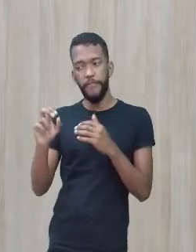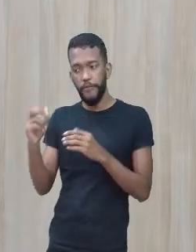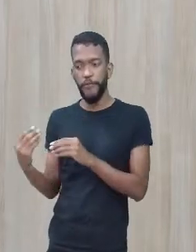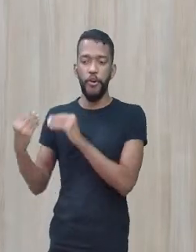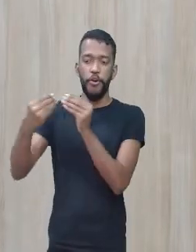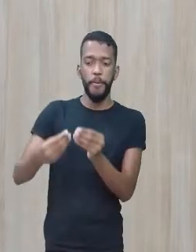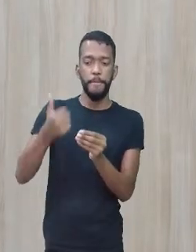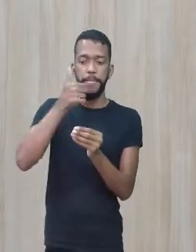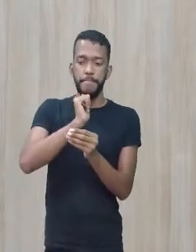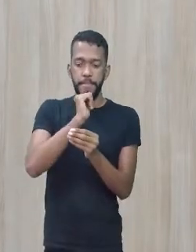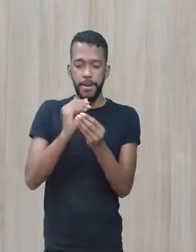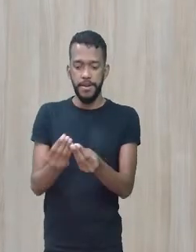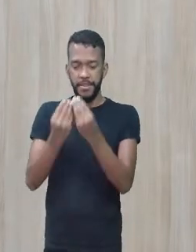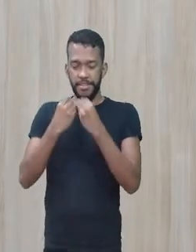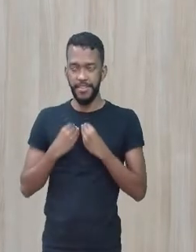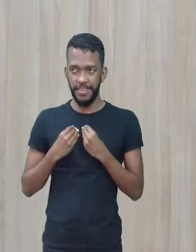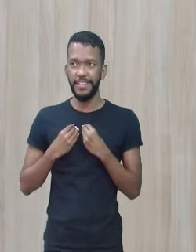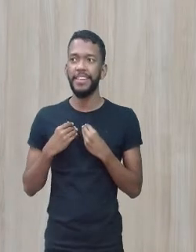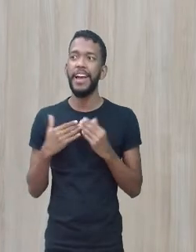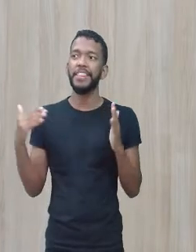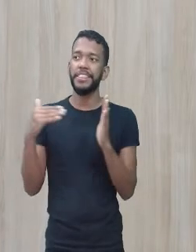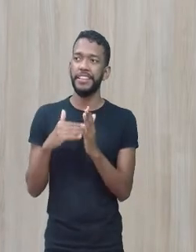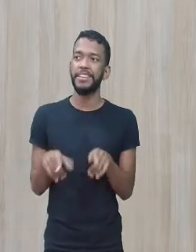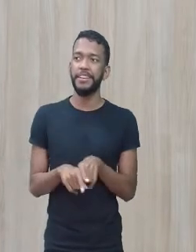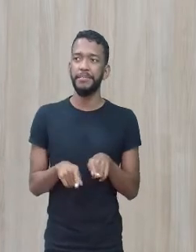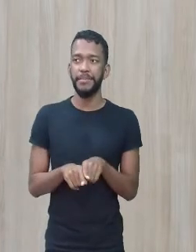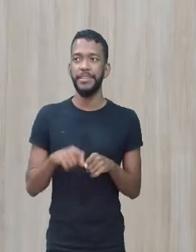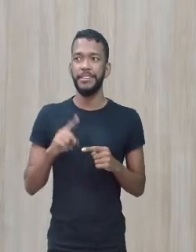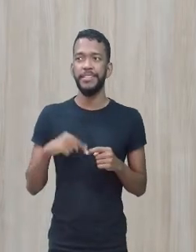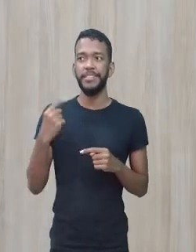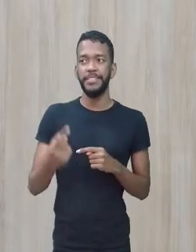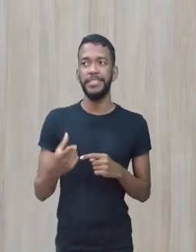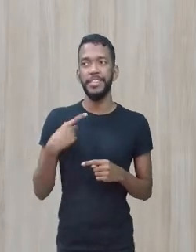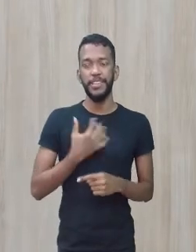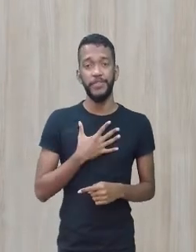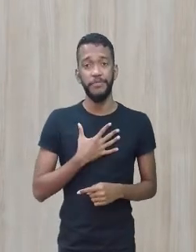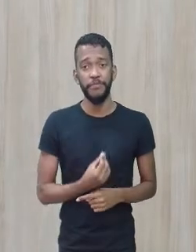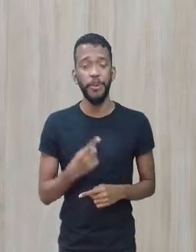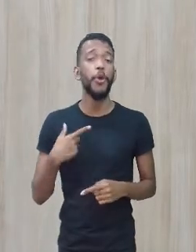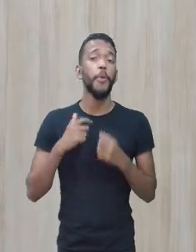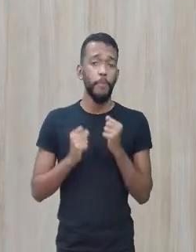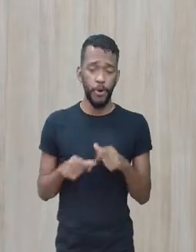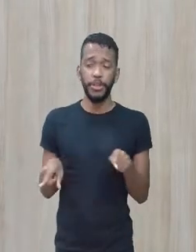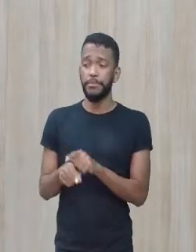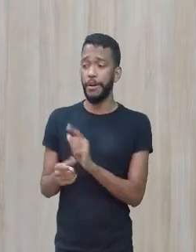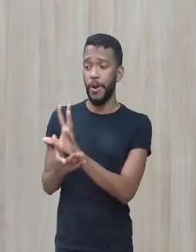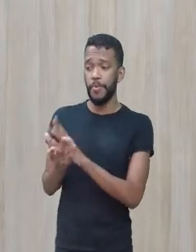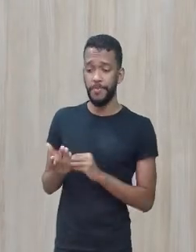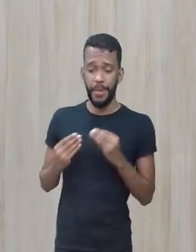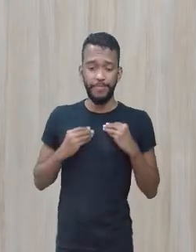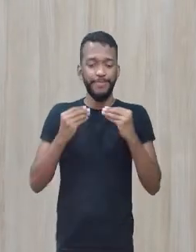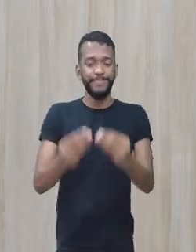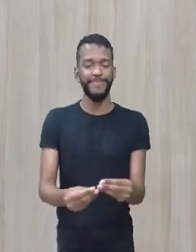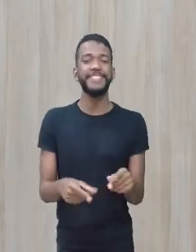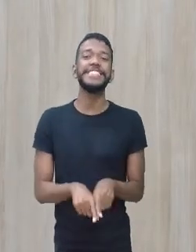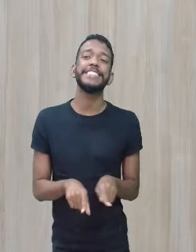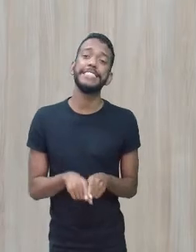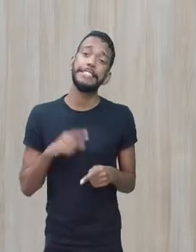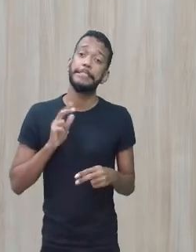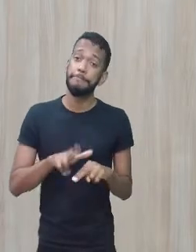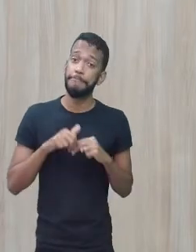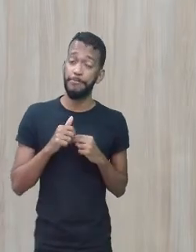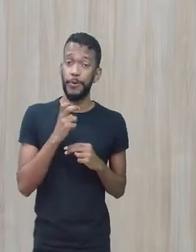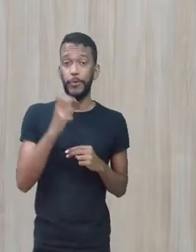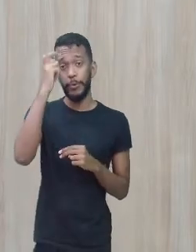minha mãe. E muito provavelmente, mais na frente, tendo um filho ou uma filha, eu posso reproduzir isso também. Porque essa cultura